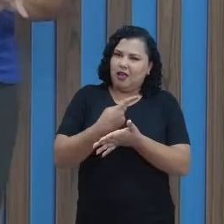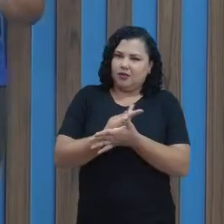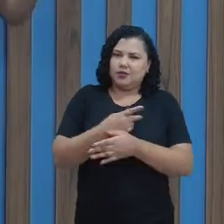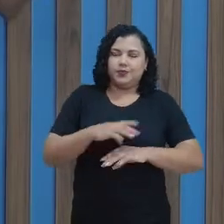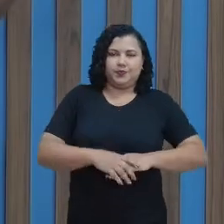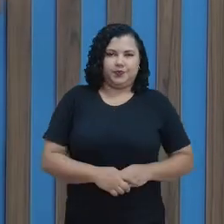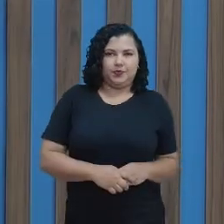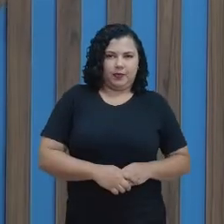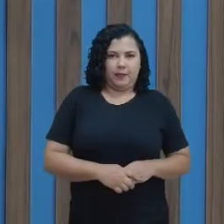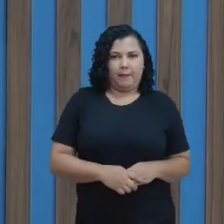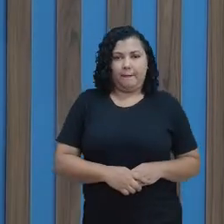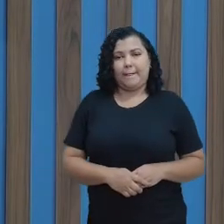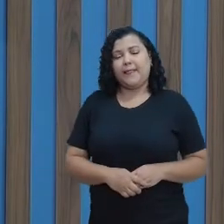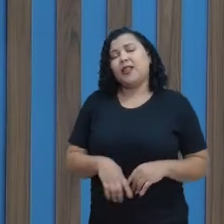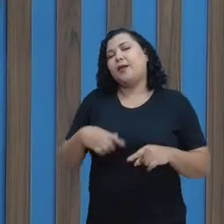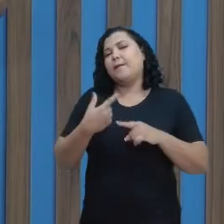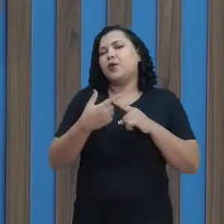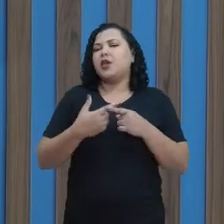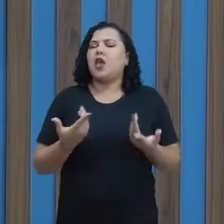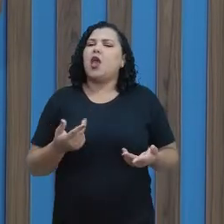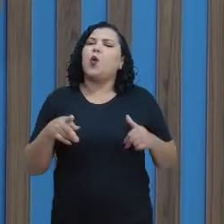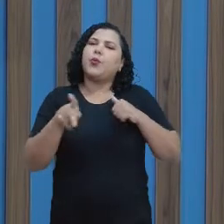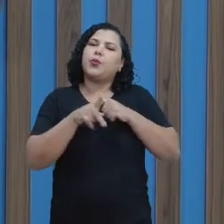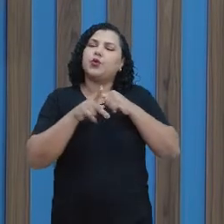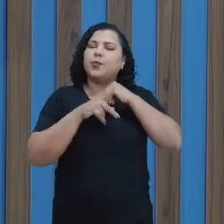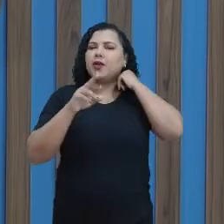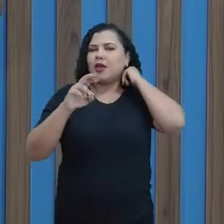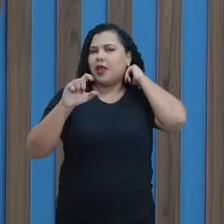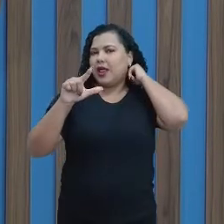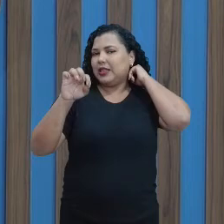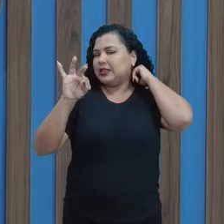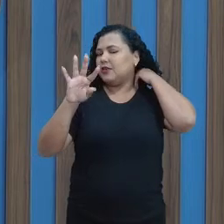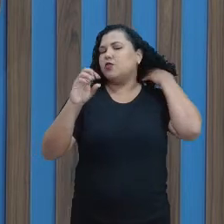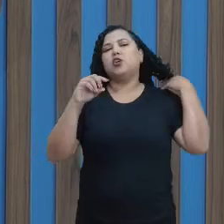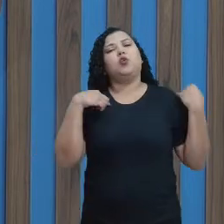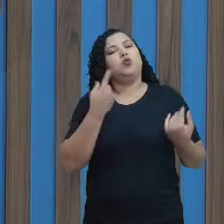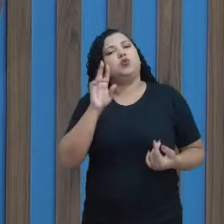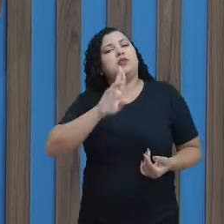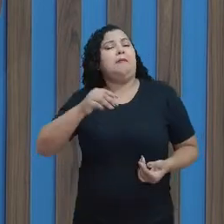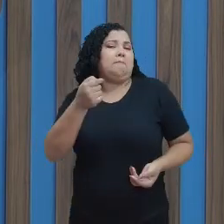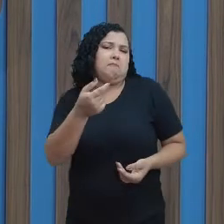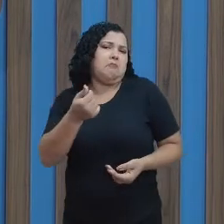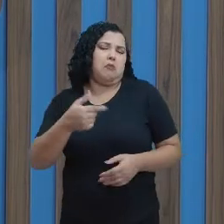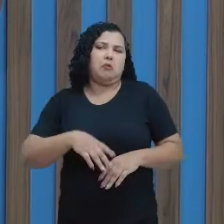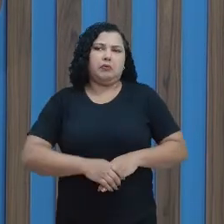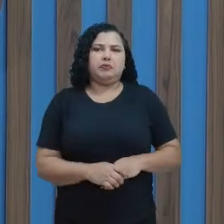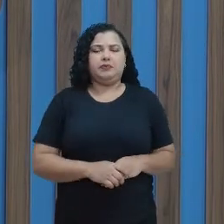equivocada. Talvez porque seja um pronome relativo que a gente use menos, né?